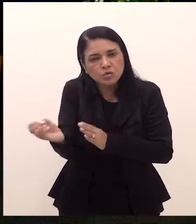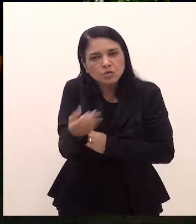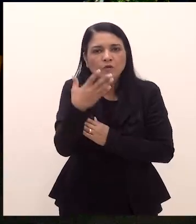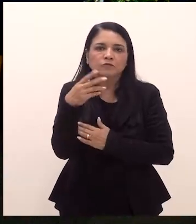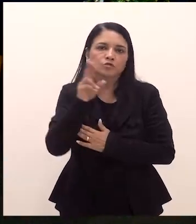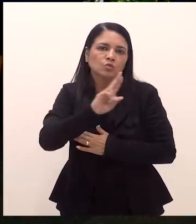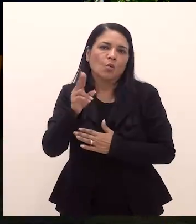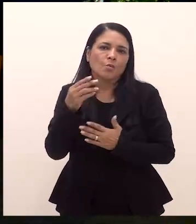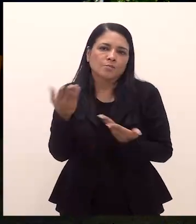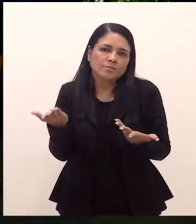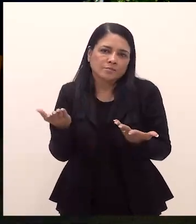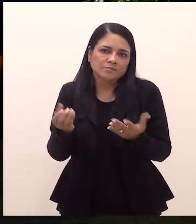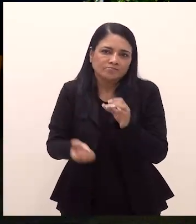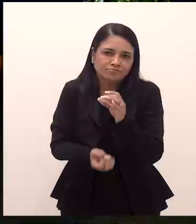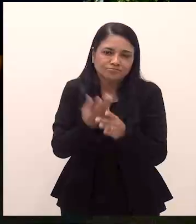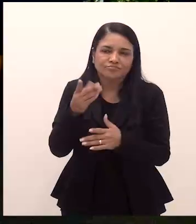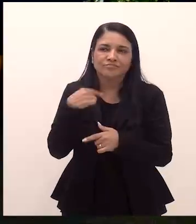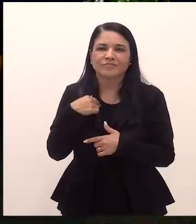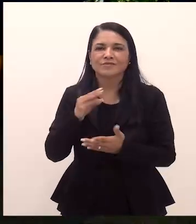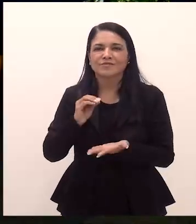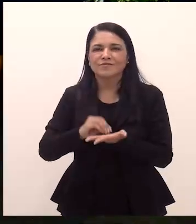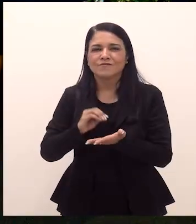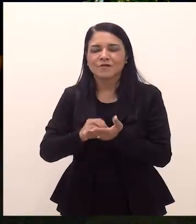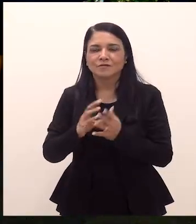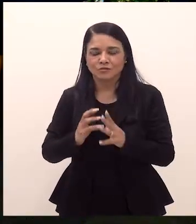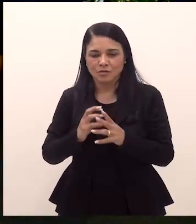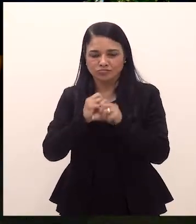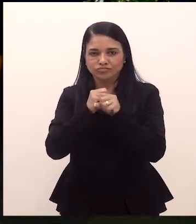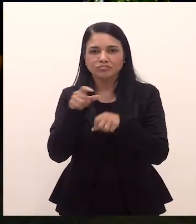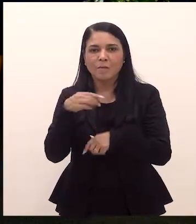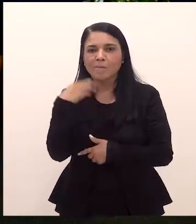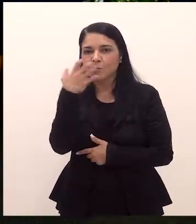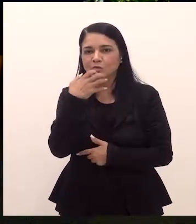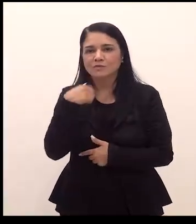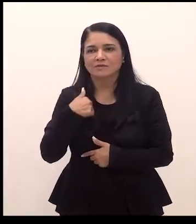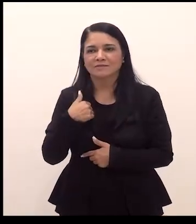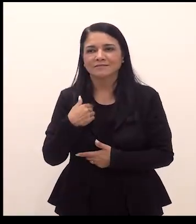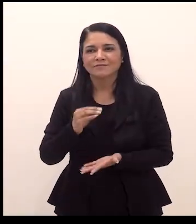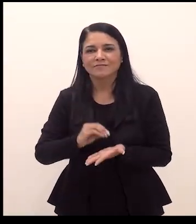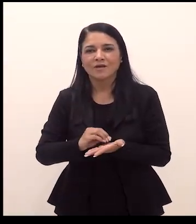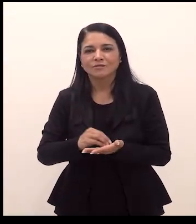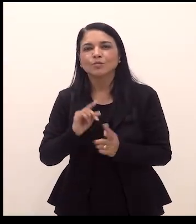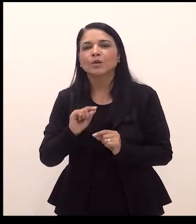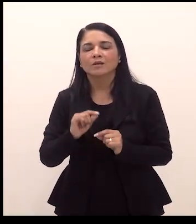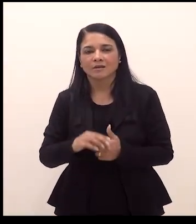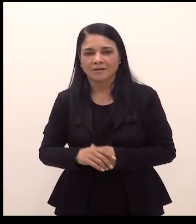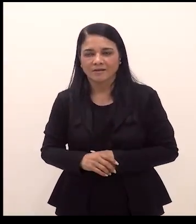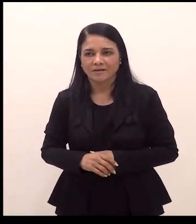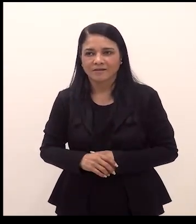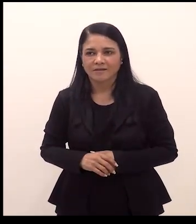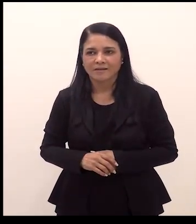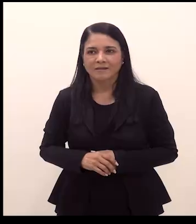O que não falta na sua playlist? O que não falta na minha playlist?